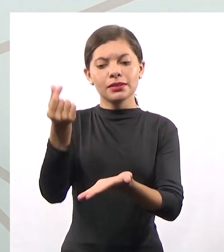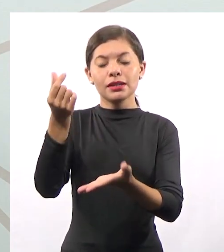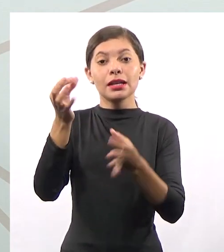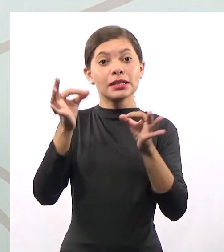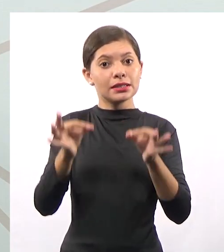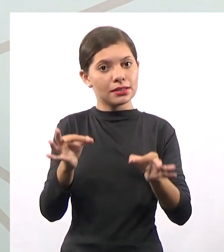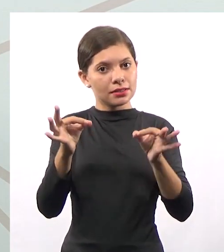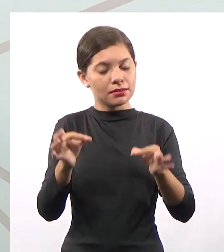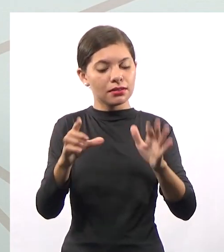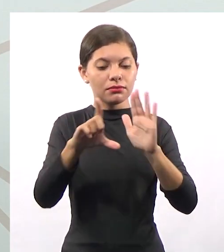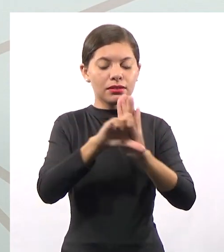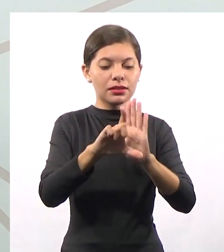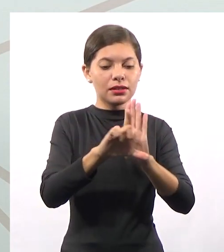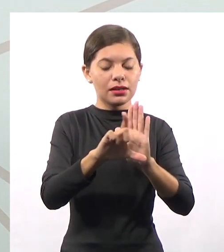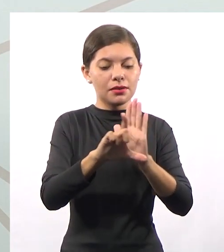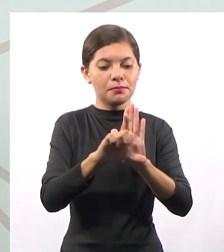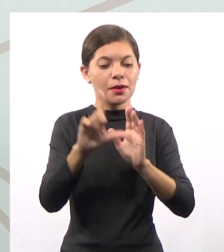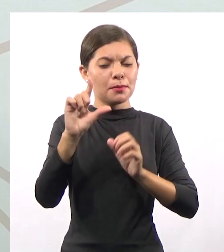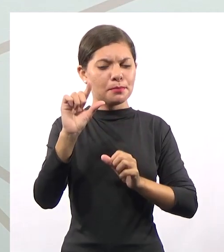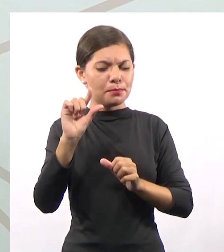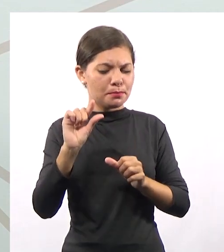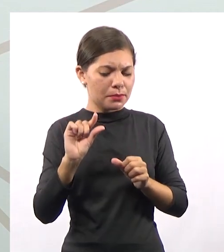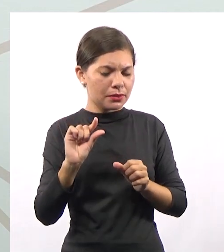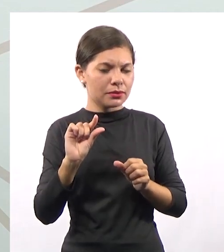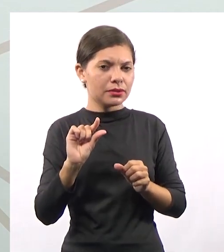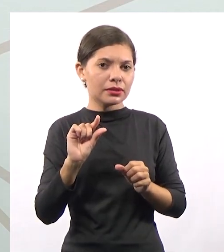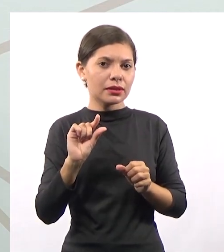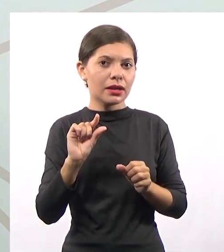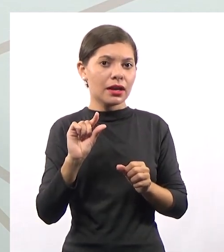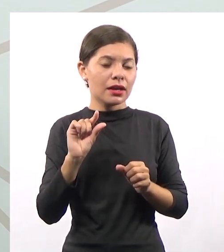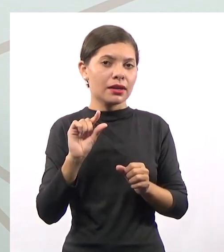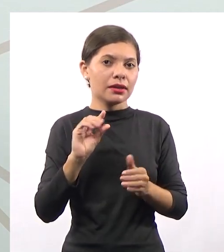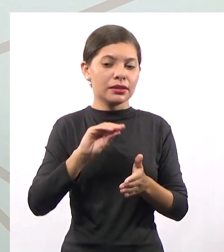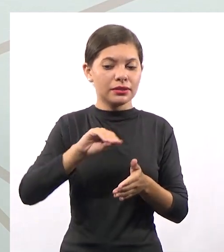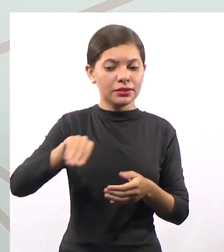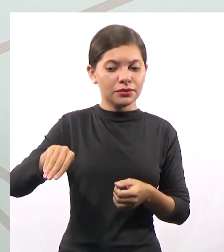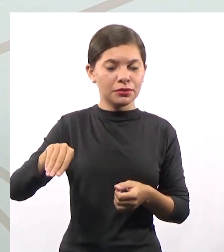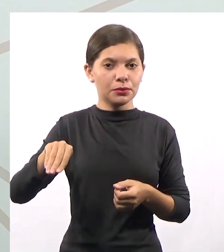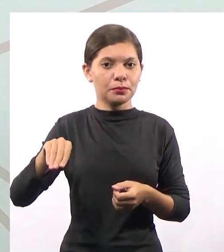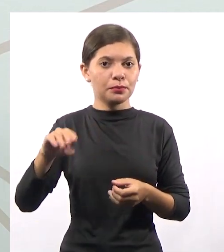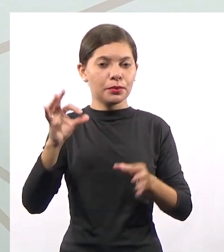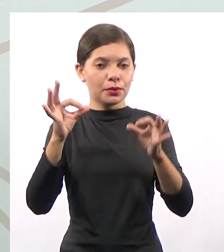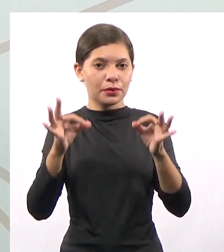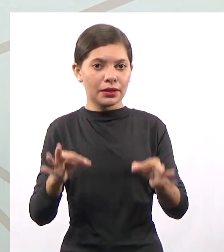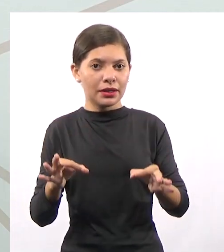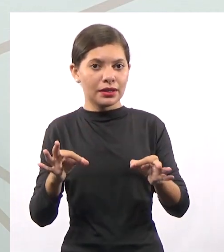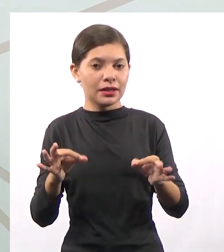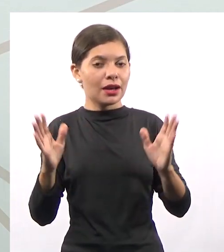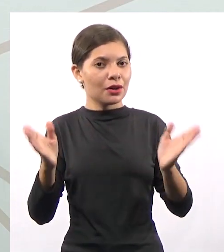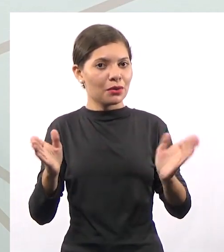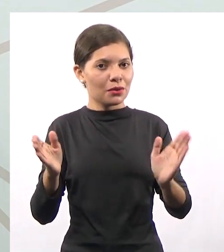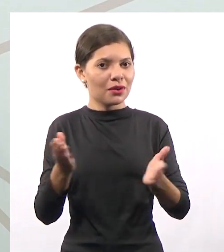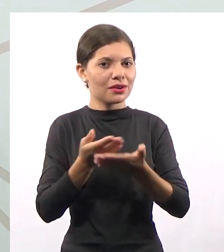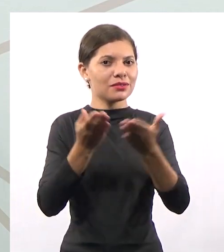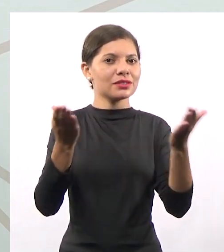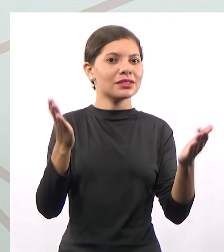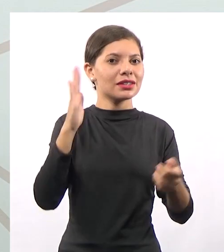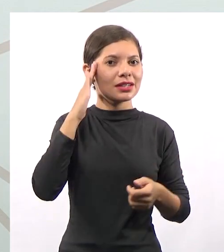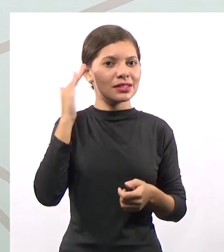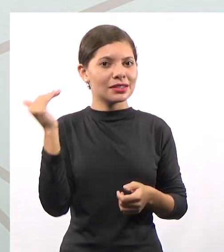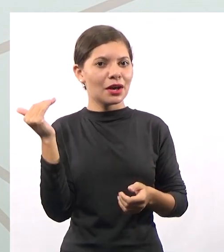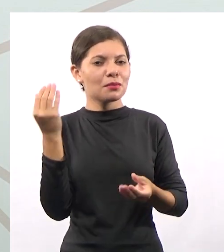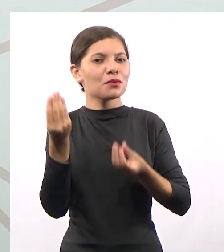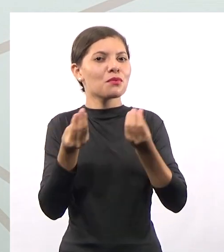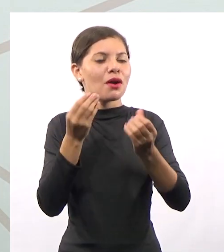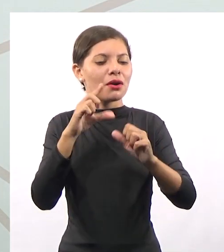mais adequados à legislação e menos propícios a desvios, ok? Então, agora você já